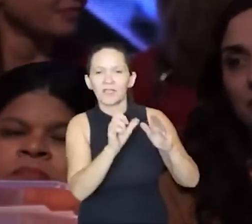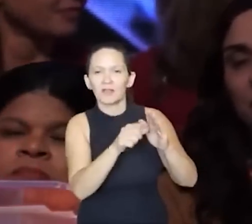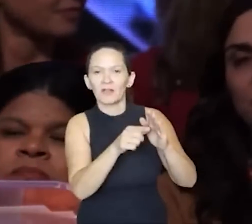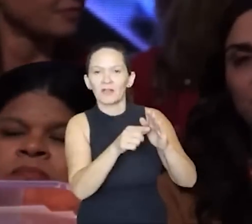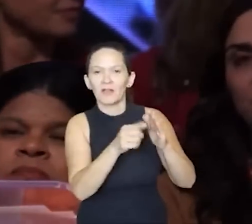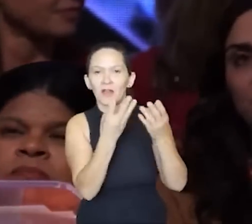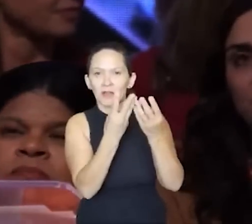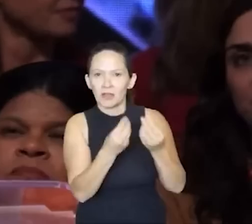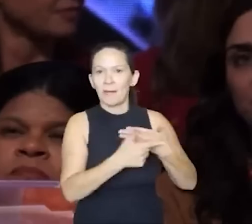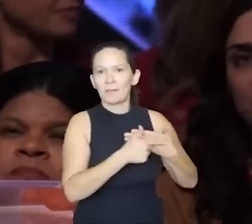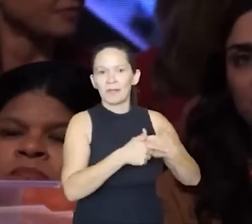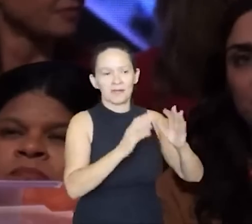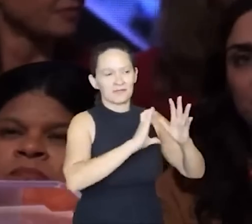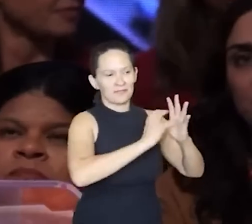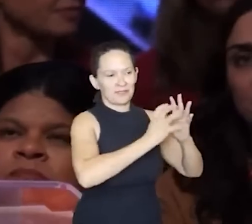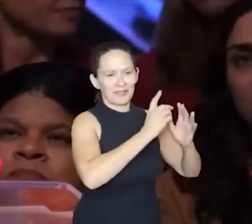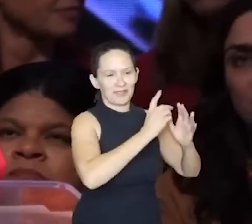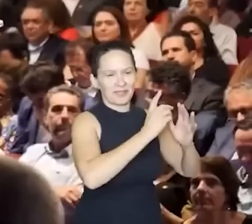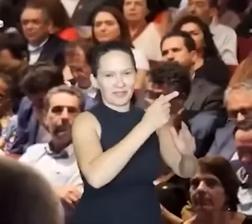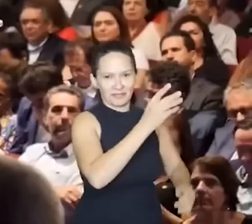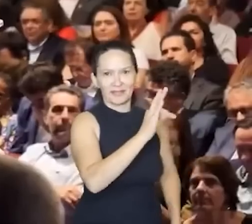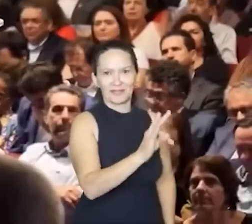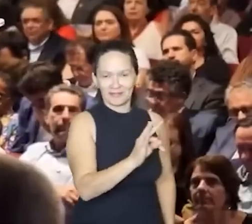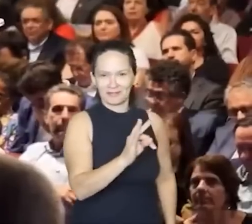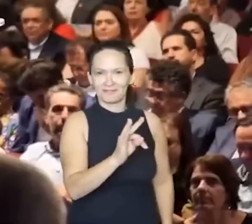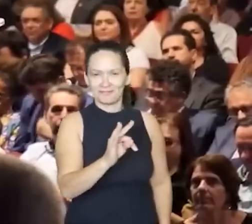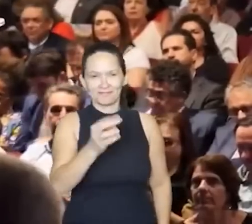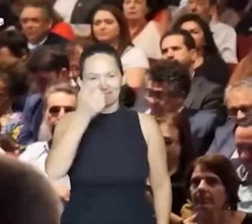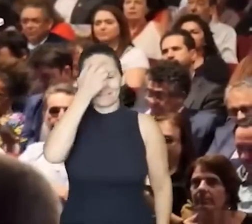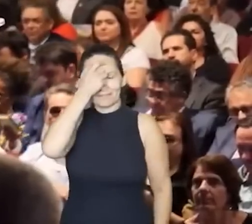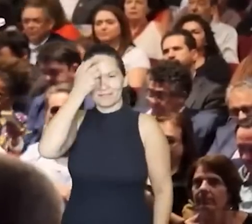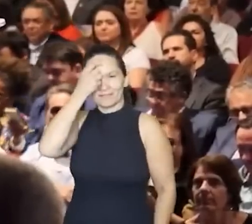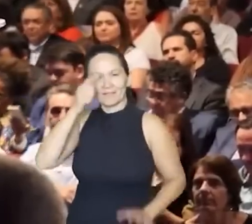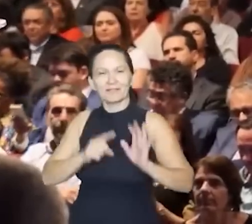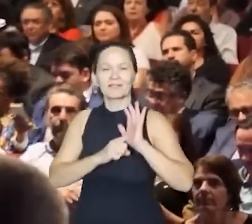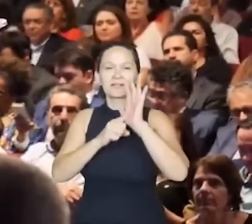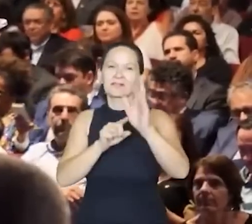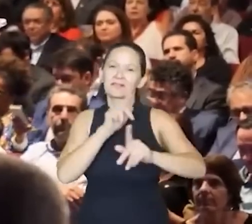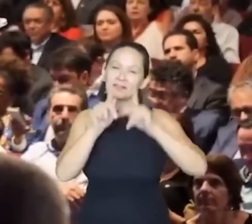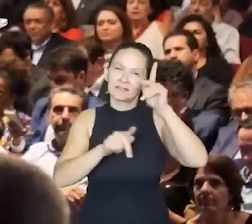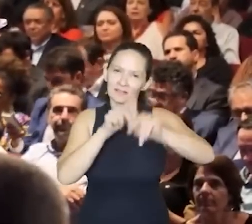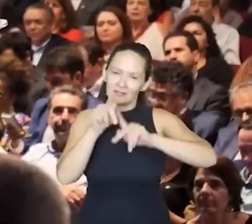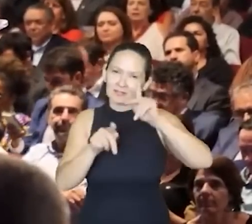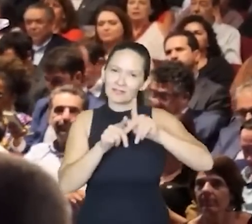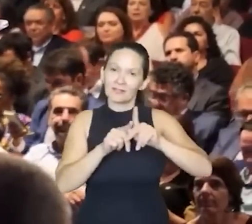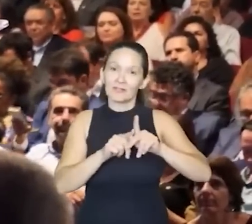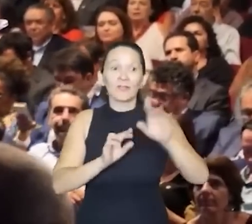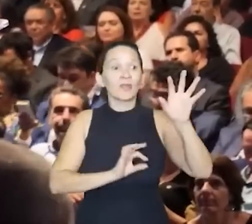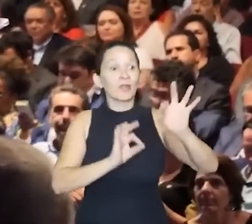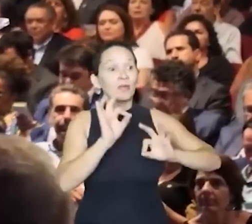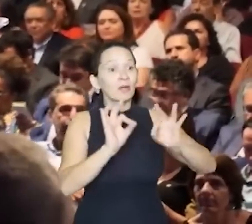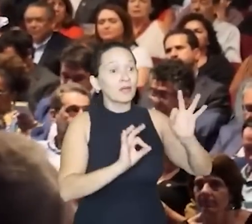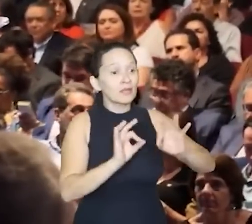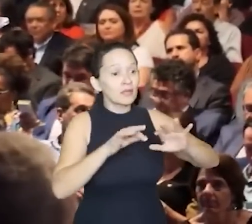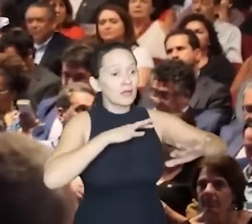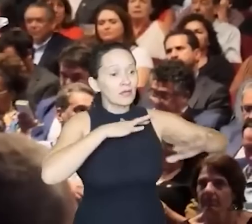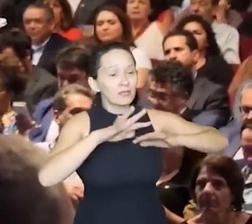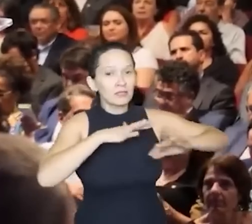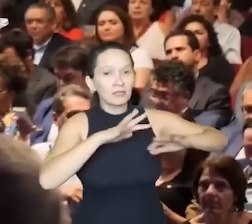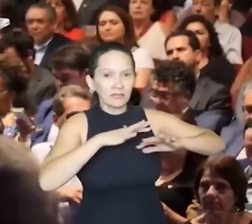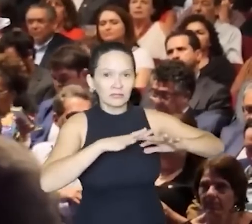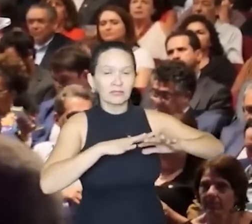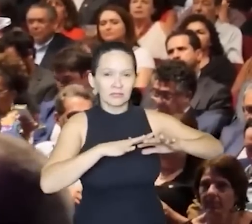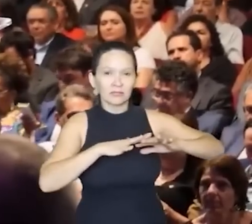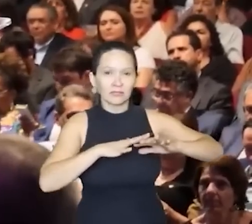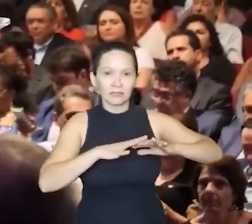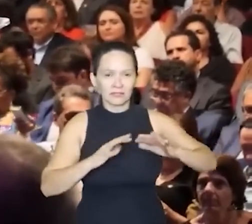papel deste partido, do PT, conscientizar e ajudar a população a se organizar e se mobilizar na